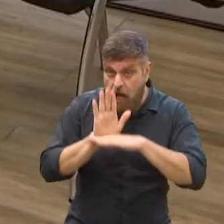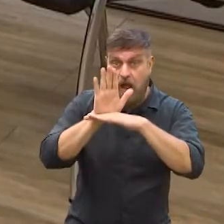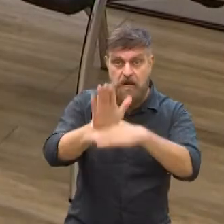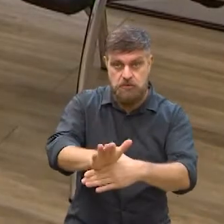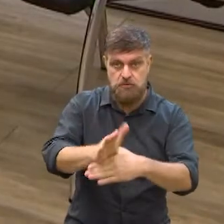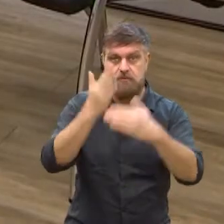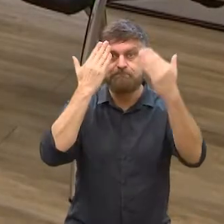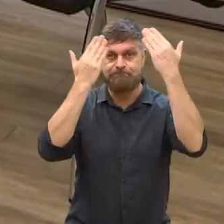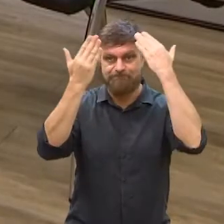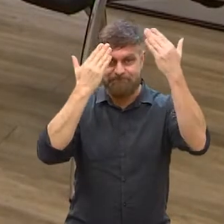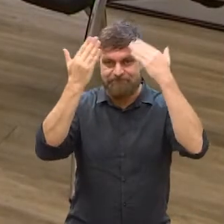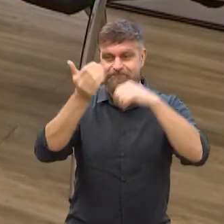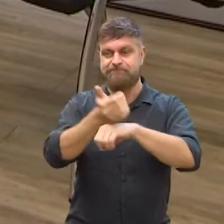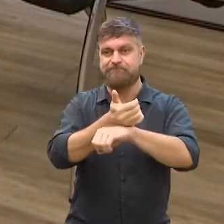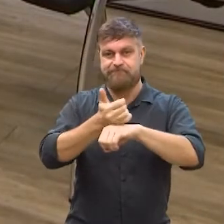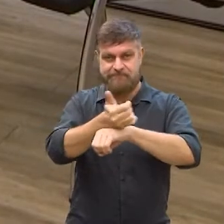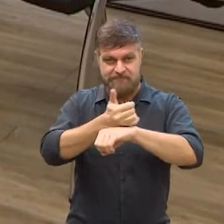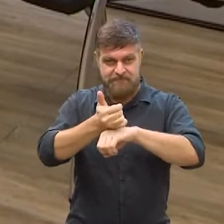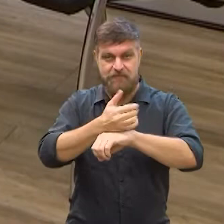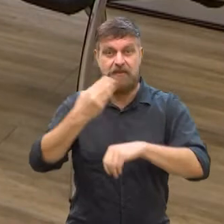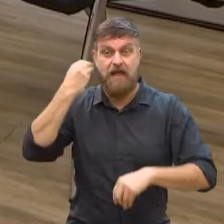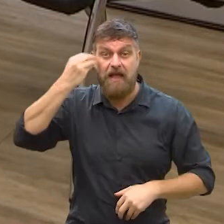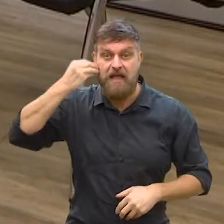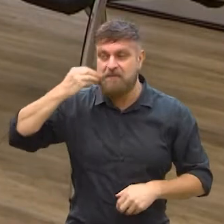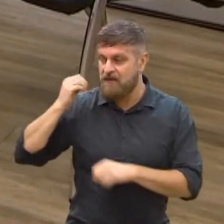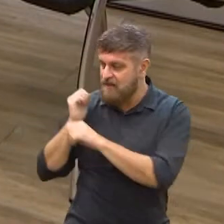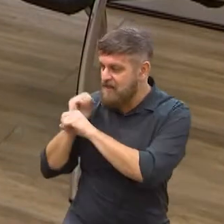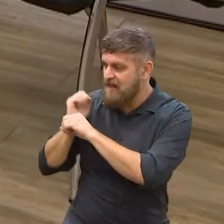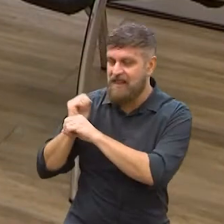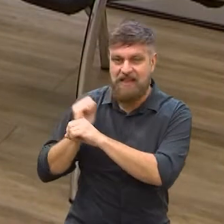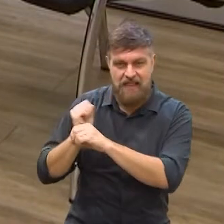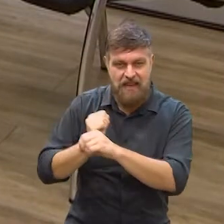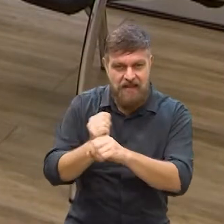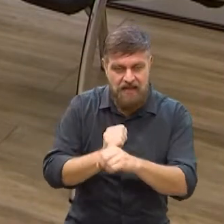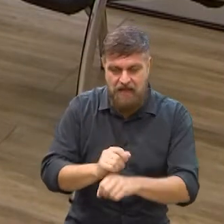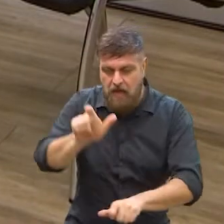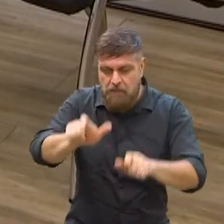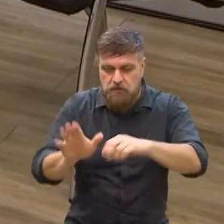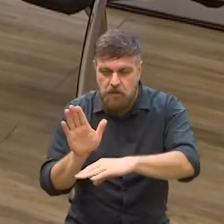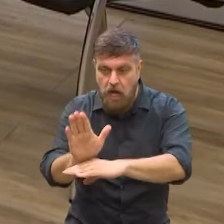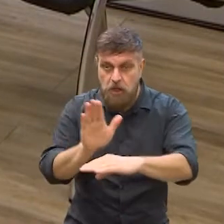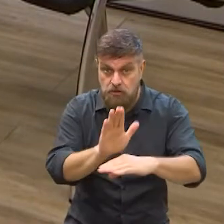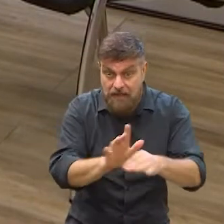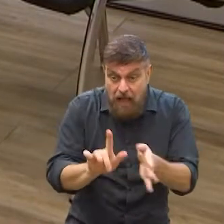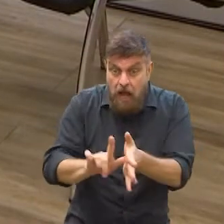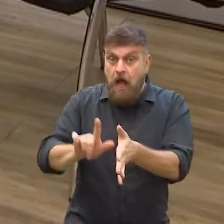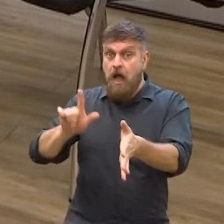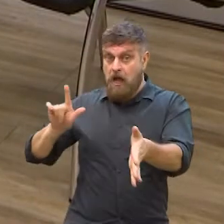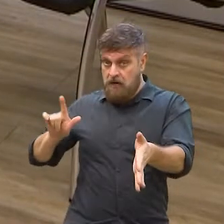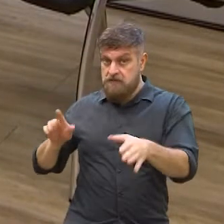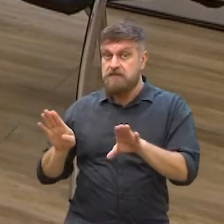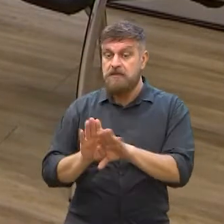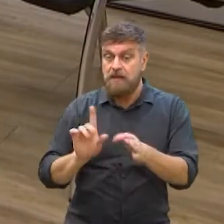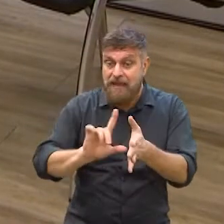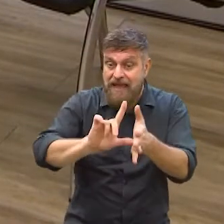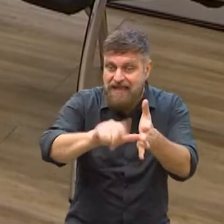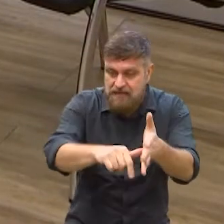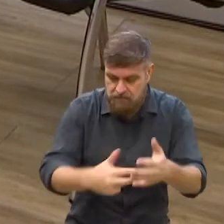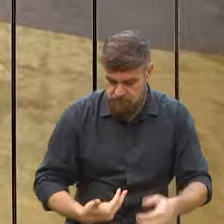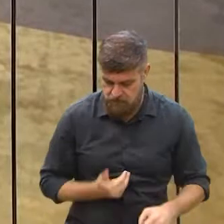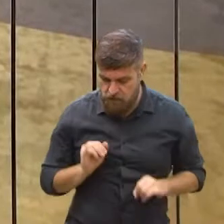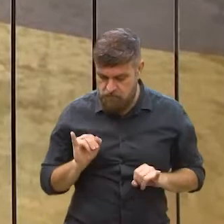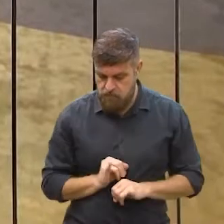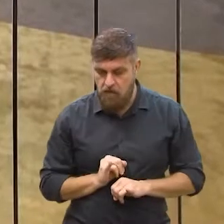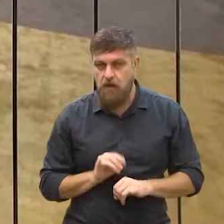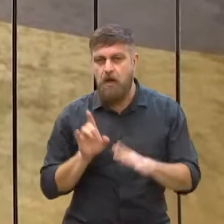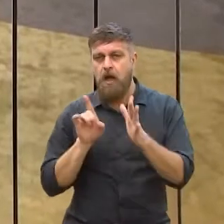psicólogo dá. E você, na sua experiência, nesses longos anos, ajudando tantos pacientes, no antes e no depois, e eu queria que você falasse pra gente como